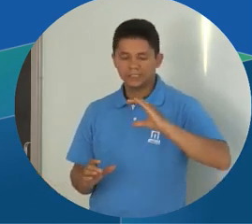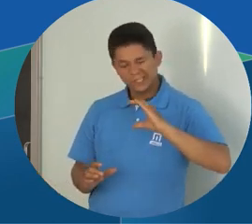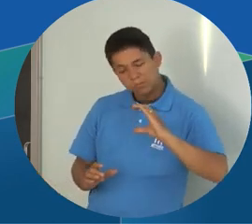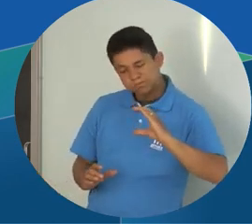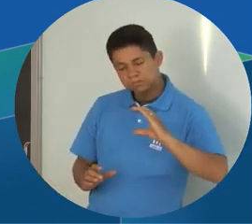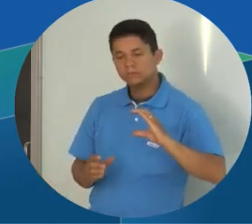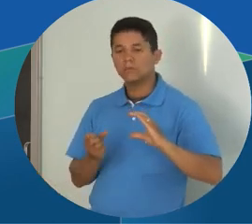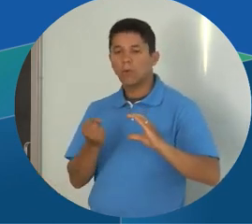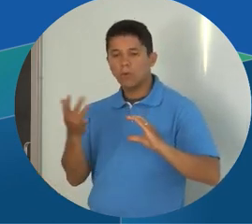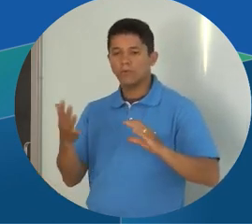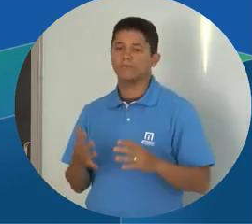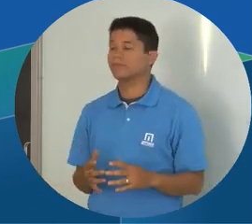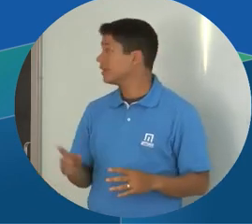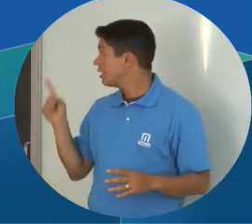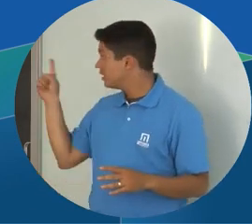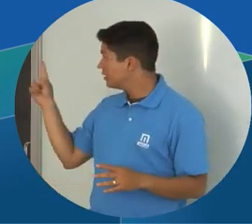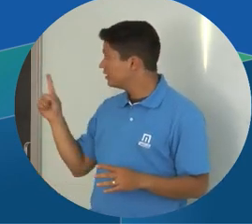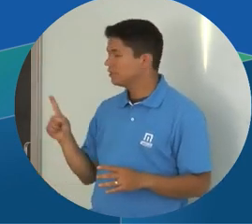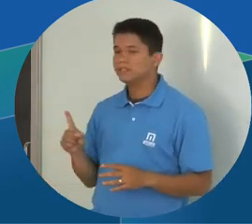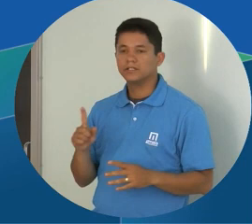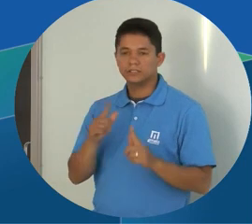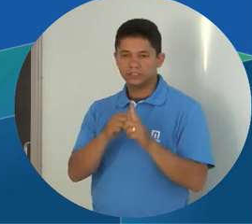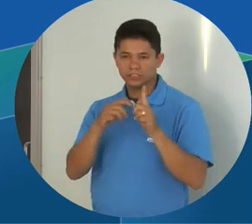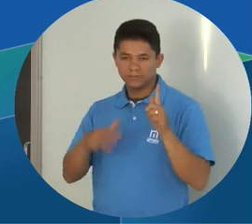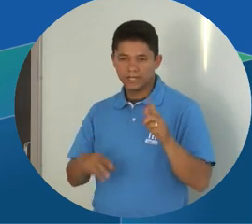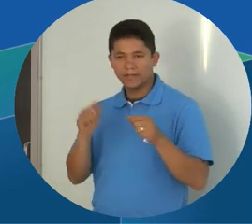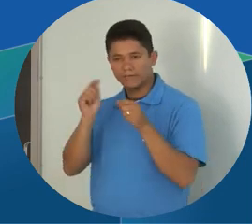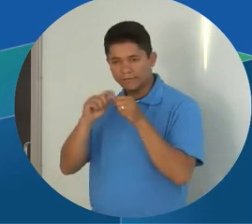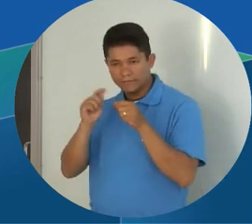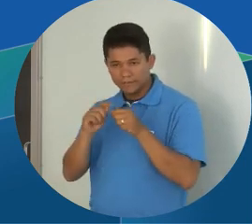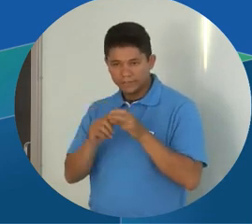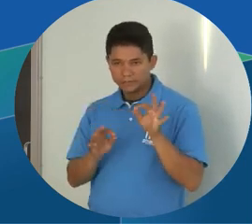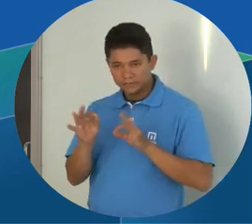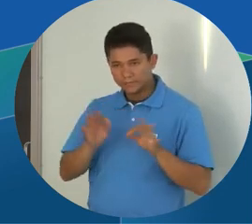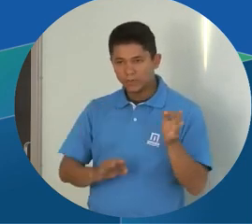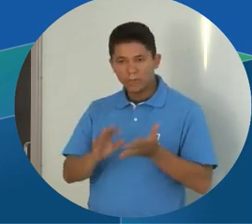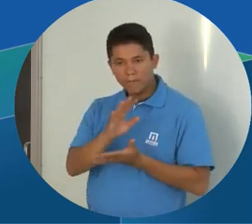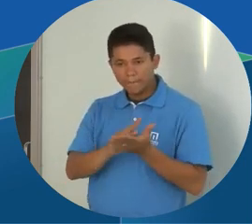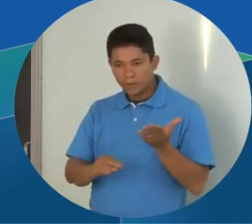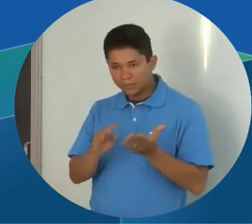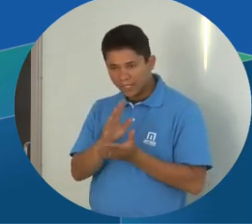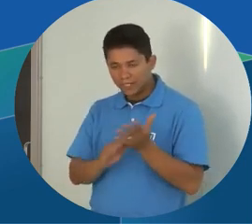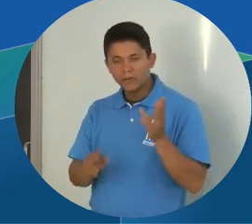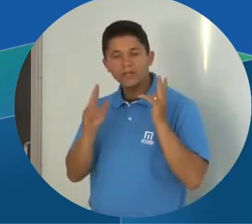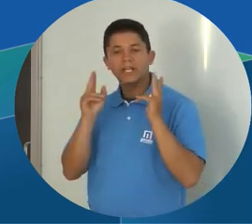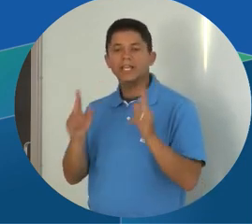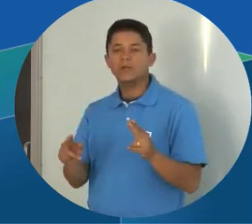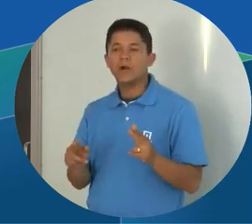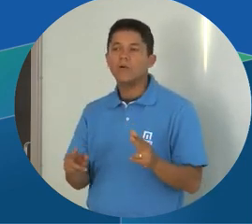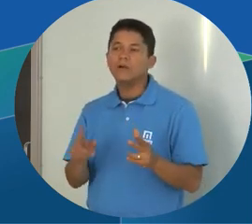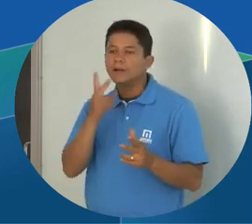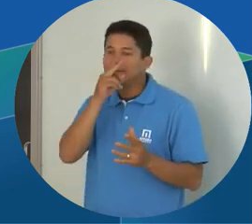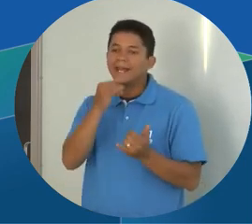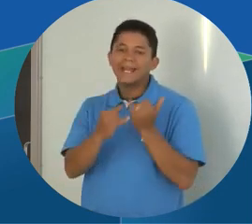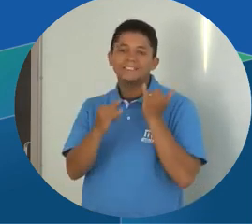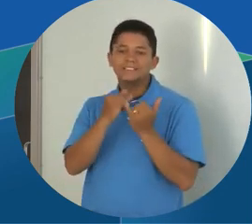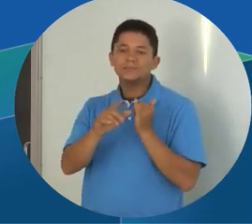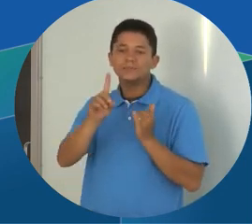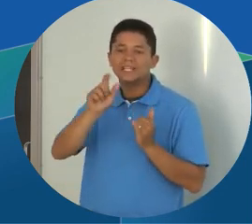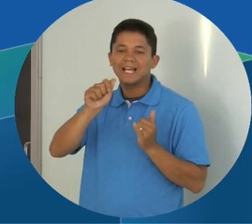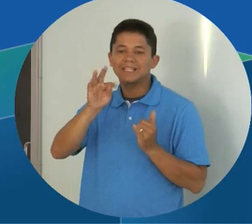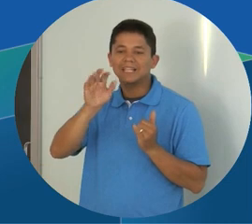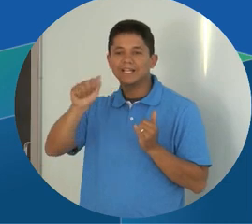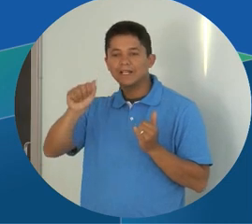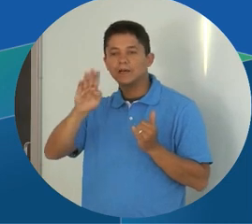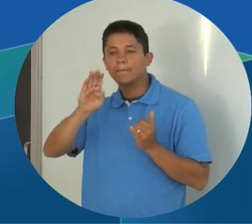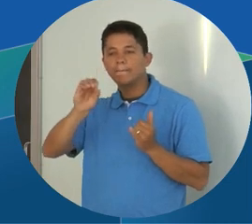cliente final pôde ter um modelo como se fosse um databook virtual do que foi em termos